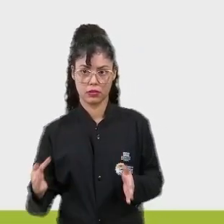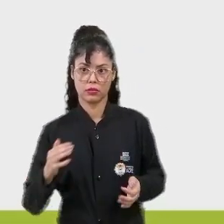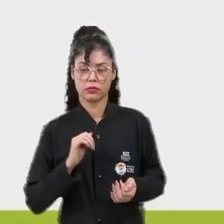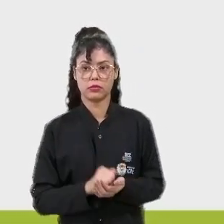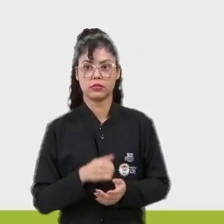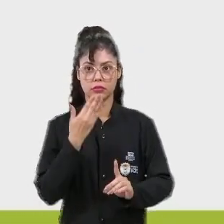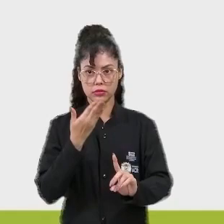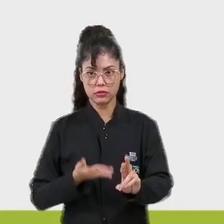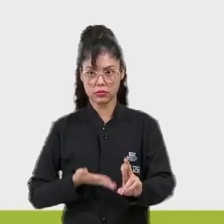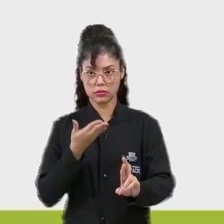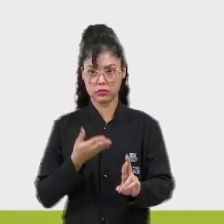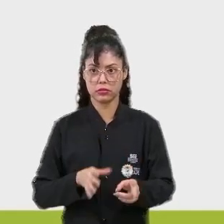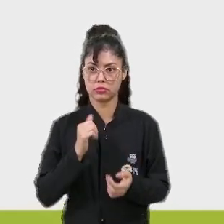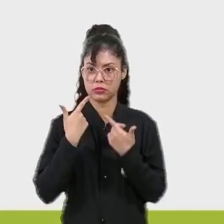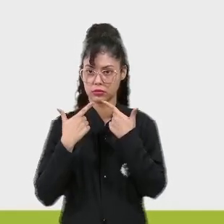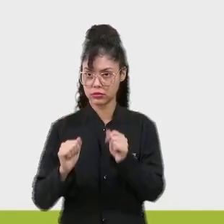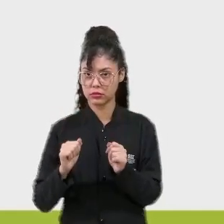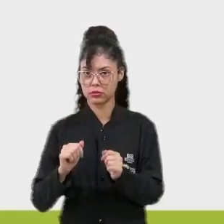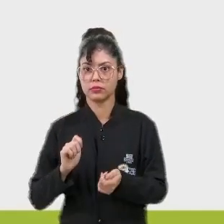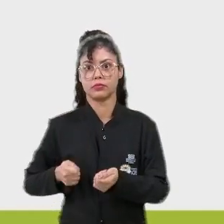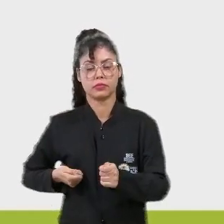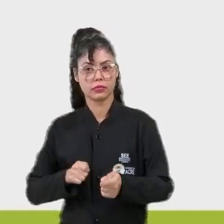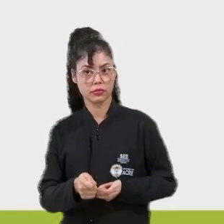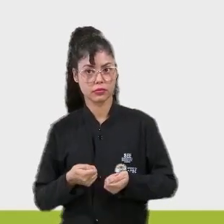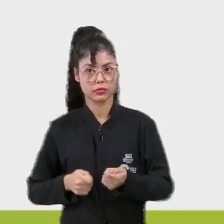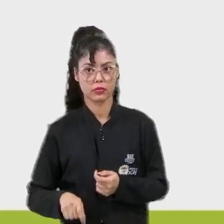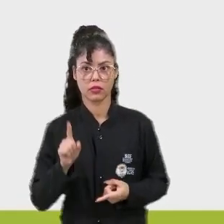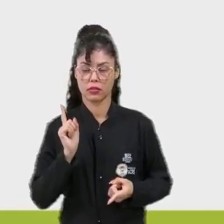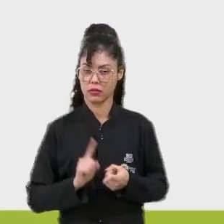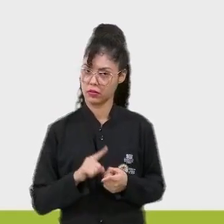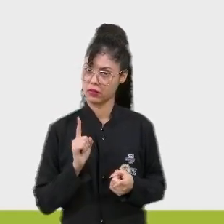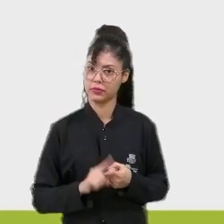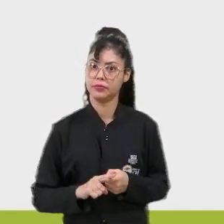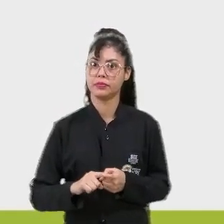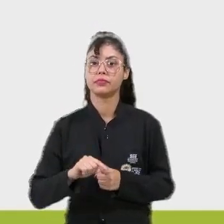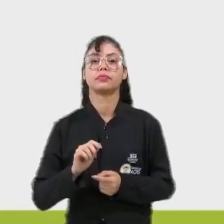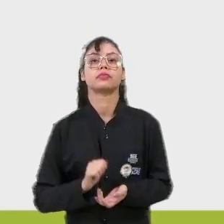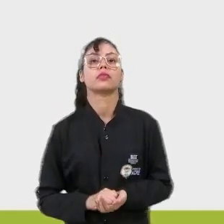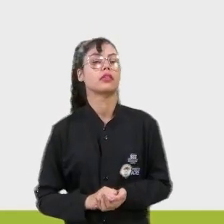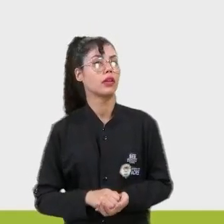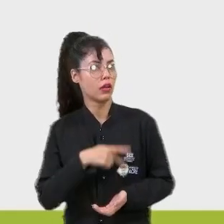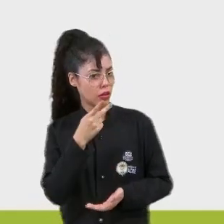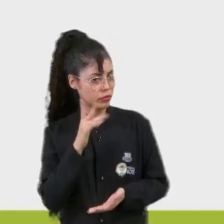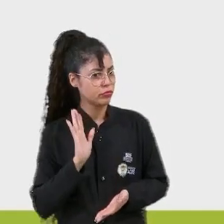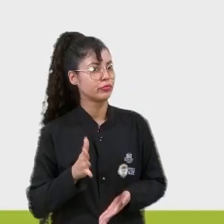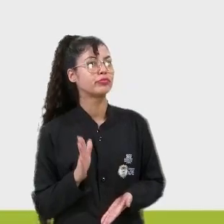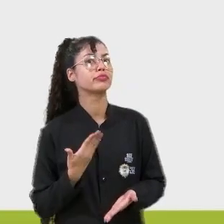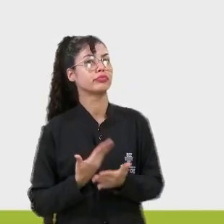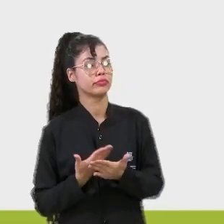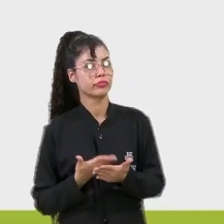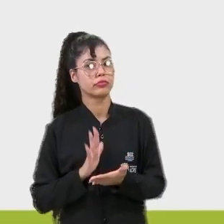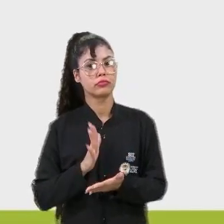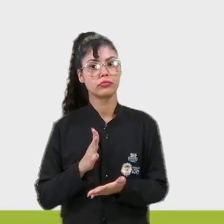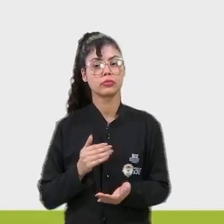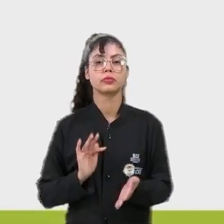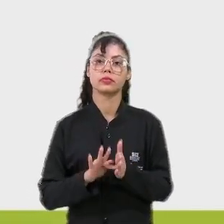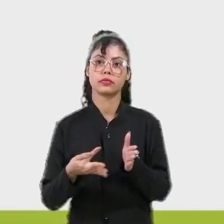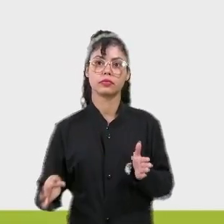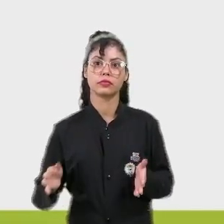a função referencial da linguagem, tivemos uma aula sobre função referencial, hein, pessoal? A